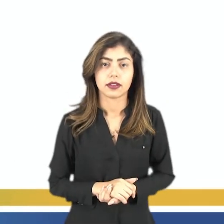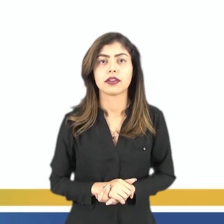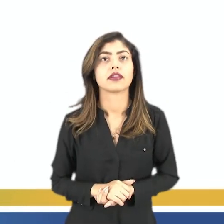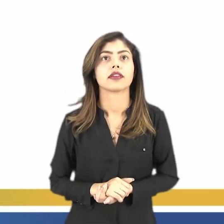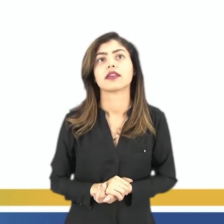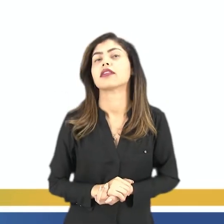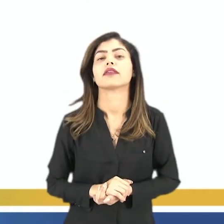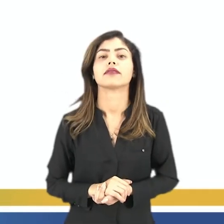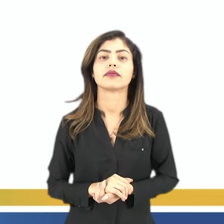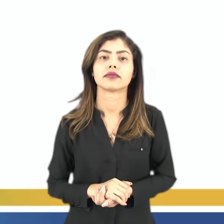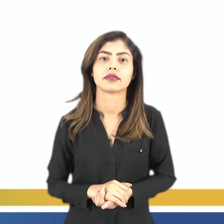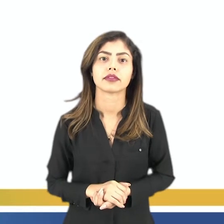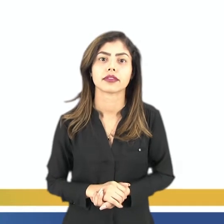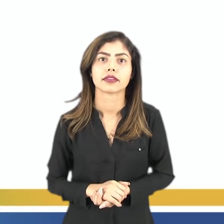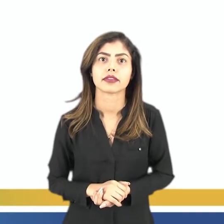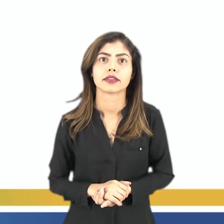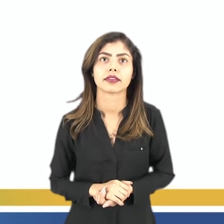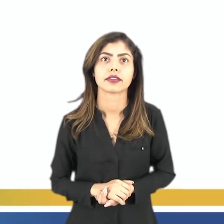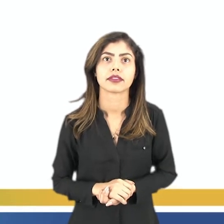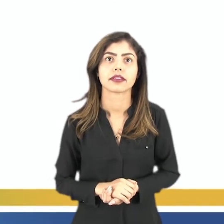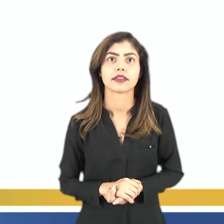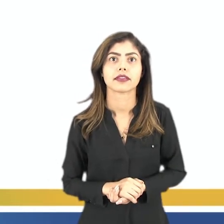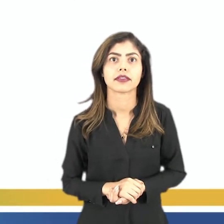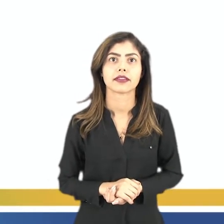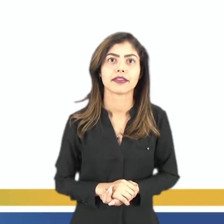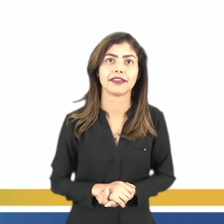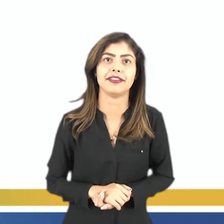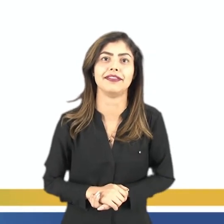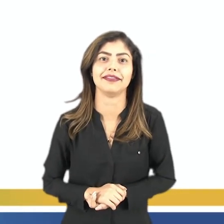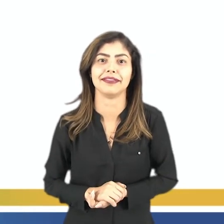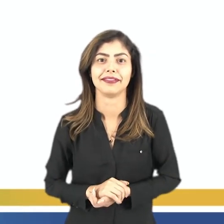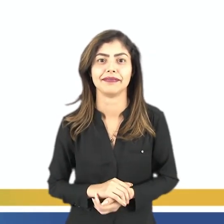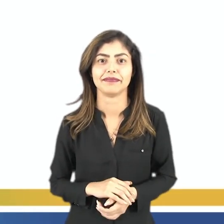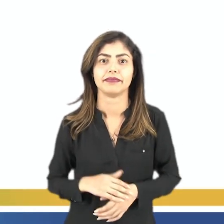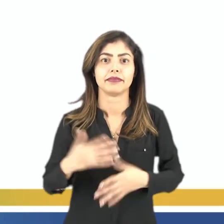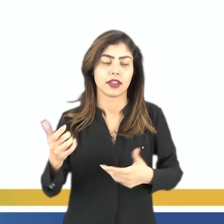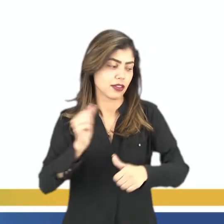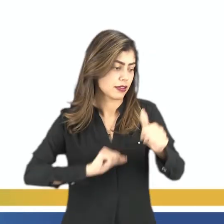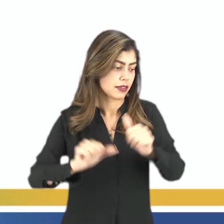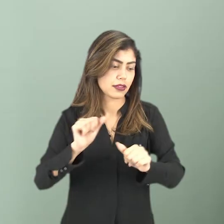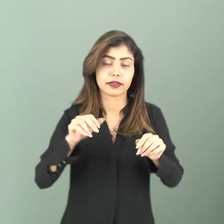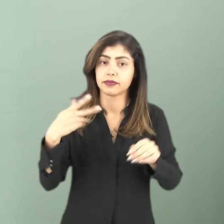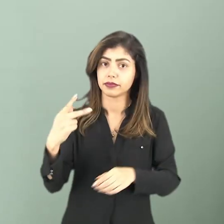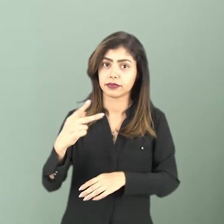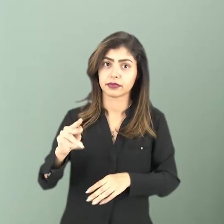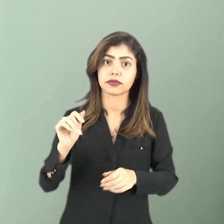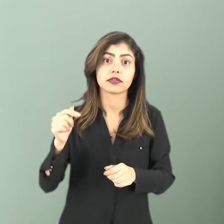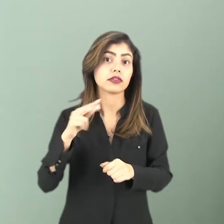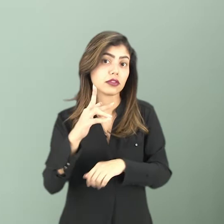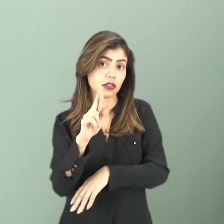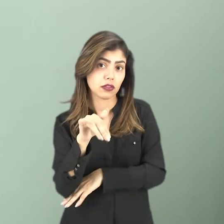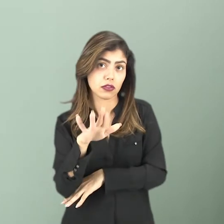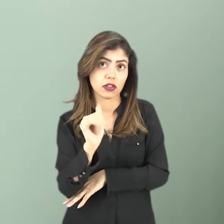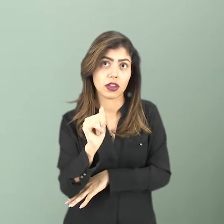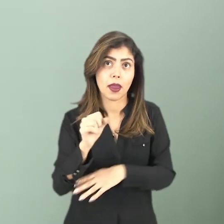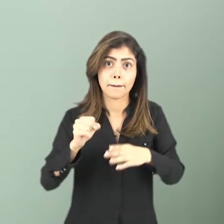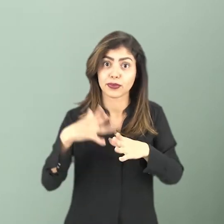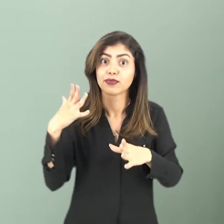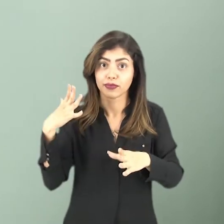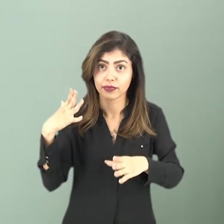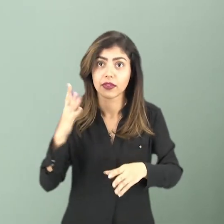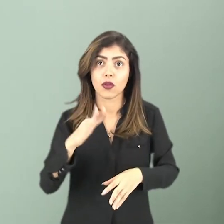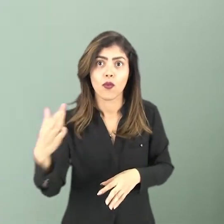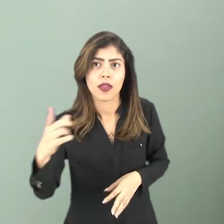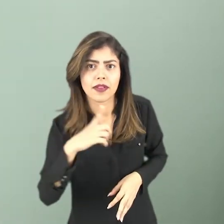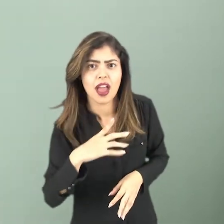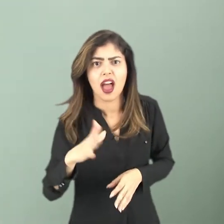econômico maior, tá bom? Agora o disjuntor é diferente, porque o disjuntor você não precisa trocar ele. Ele funciona através do disparo. É aquela chave,